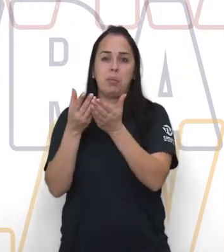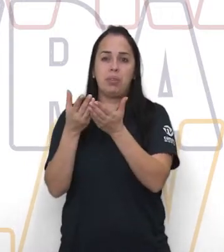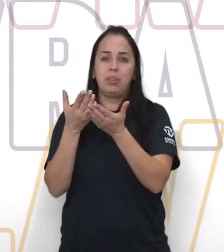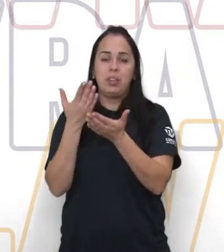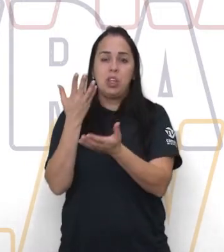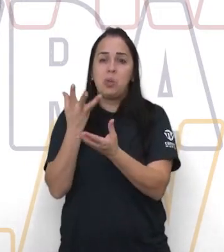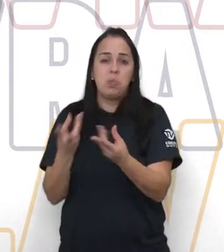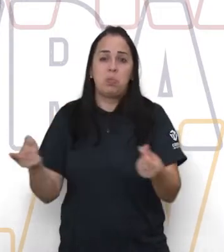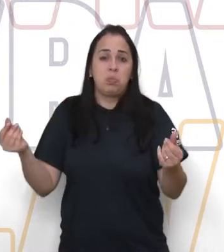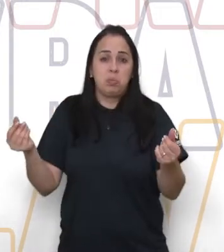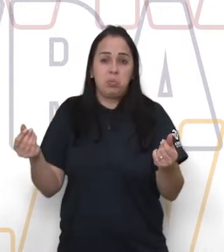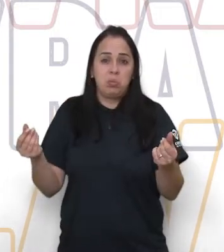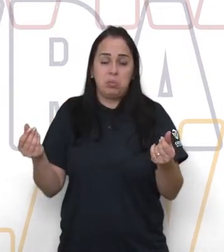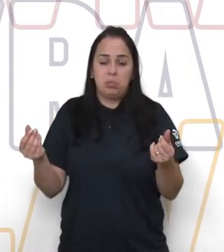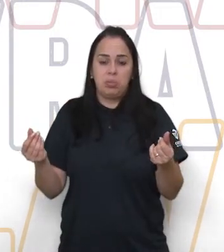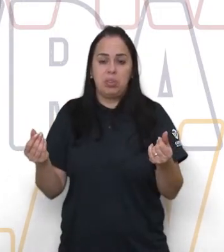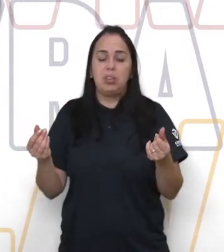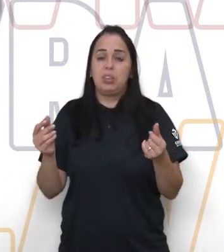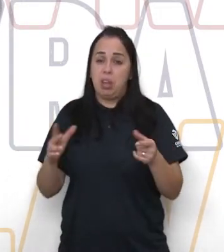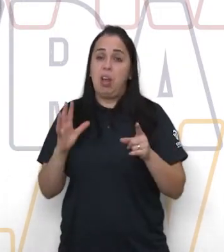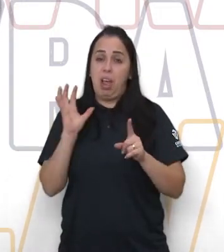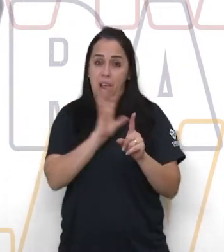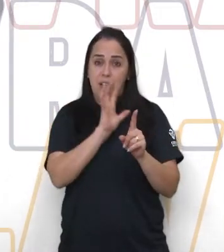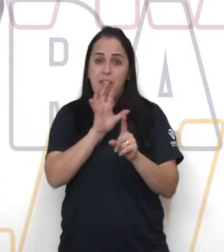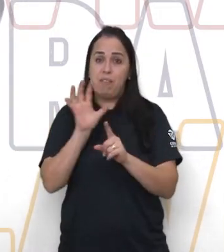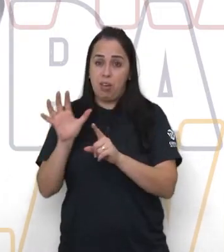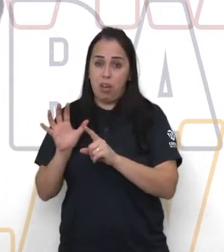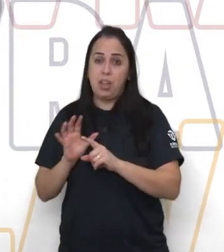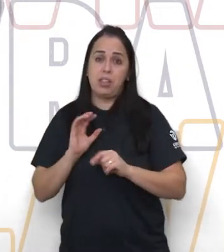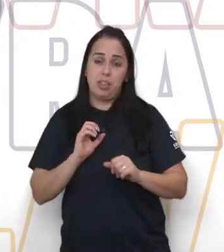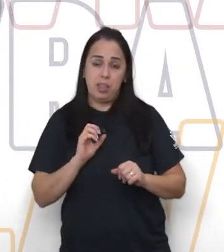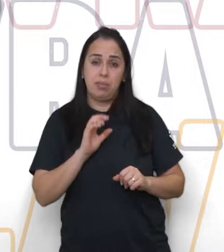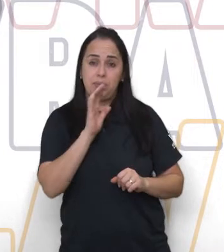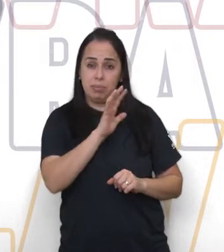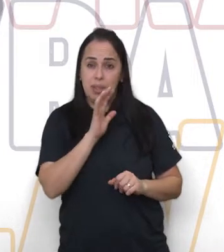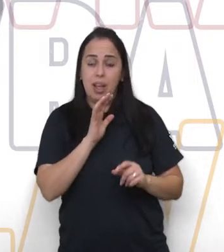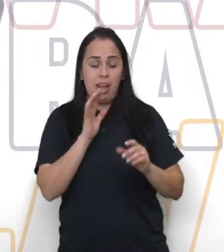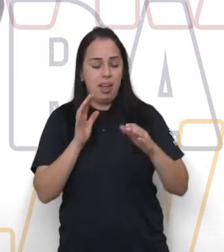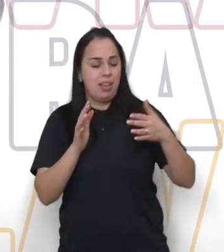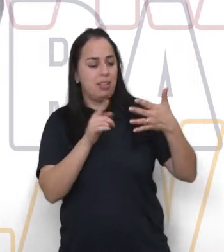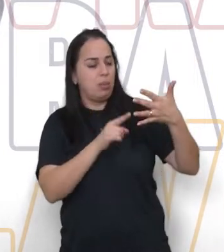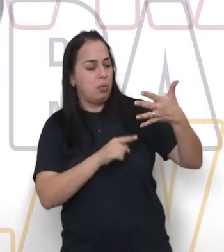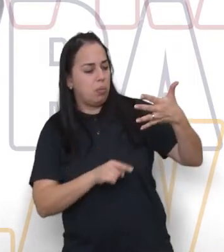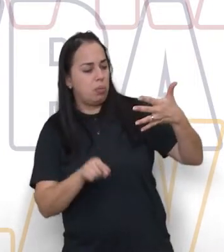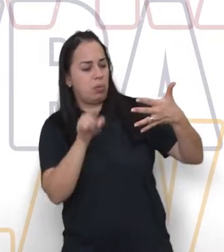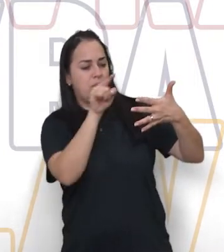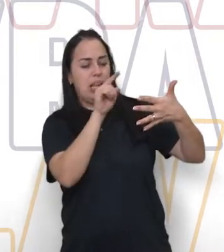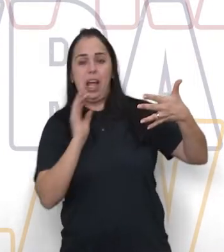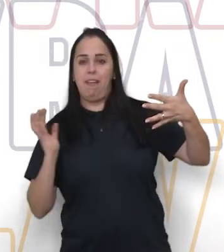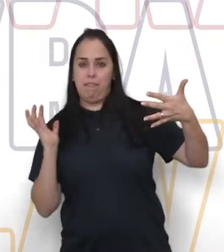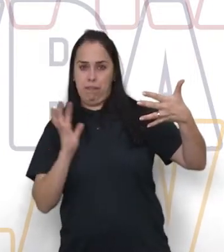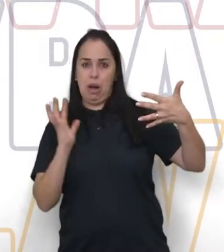indústria então isso isso afeta diretamente a posição do país e no ranking de competitividade